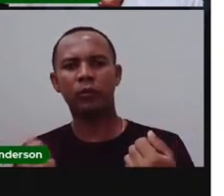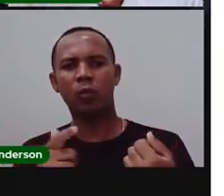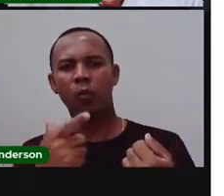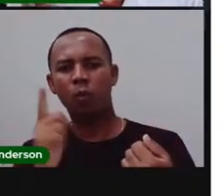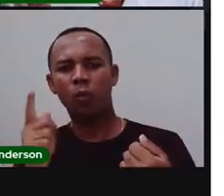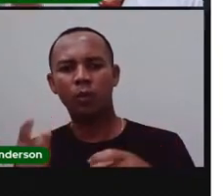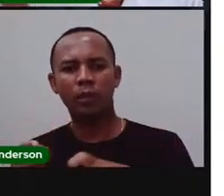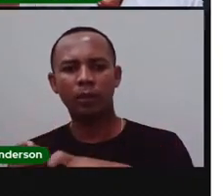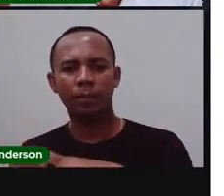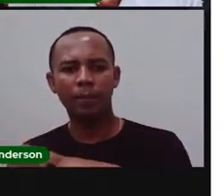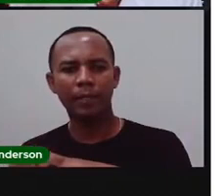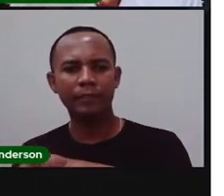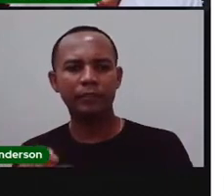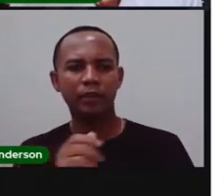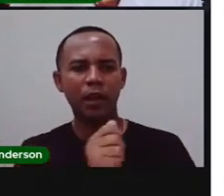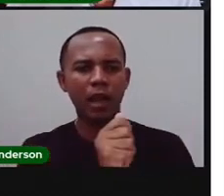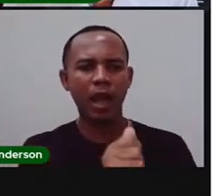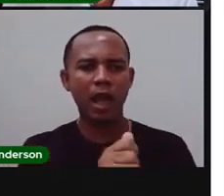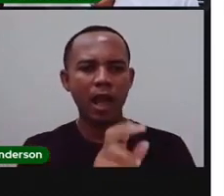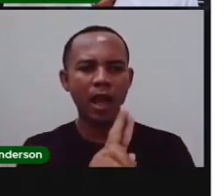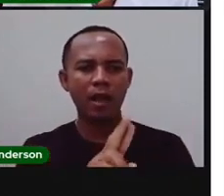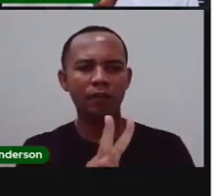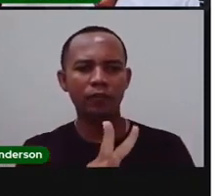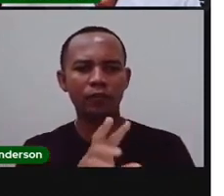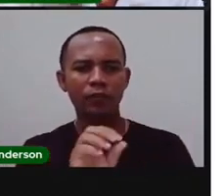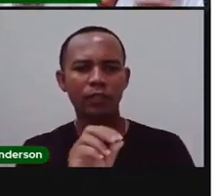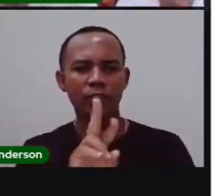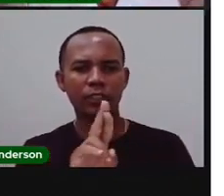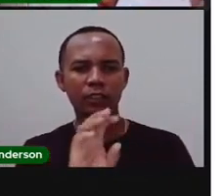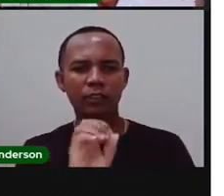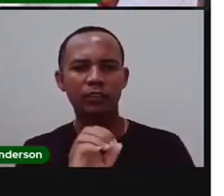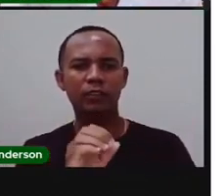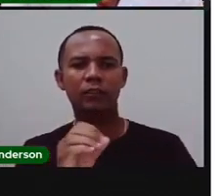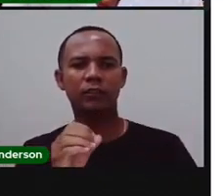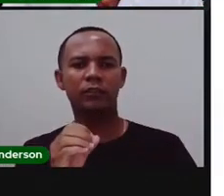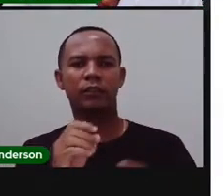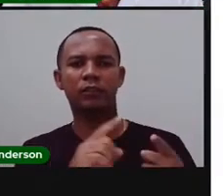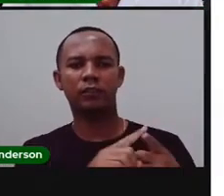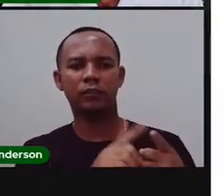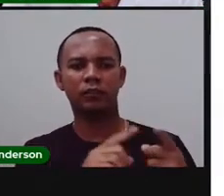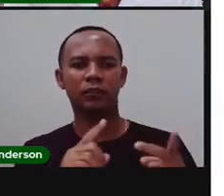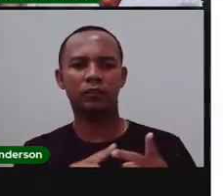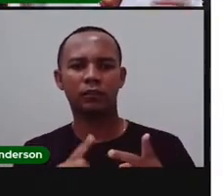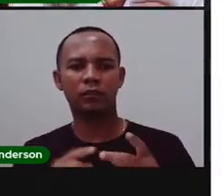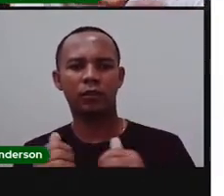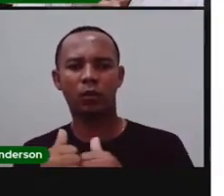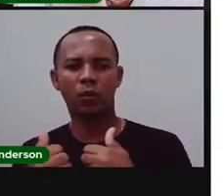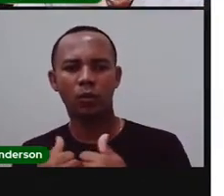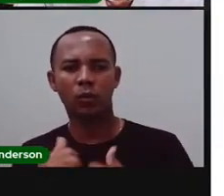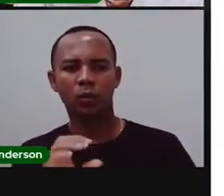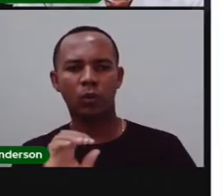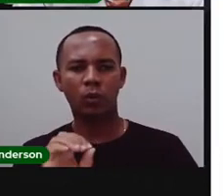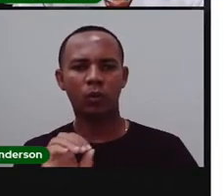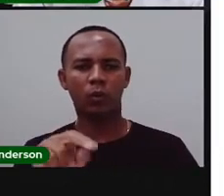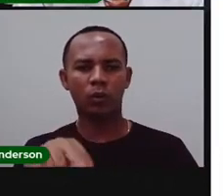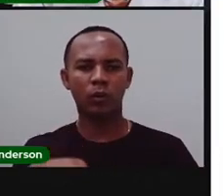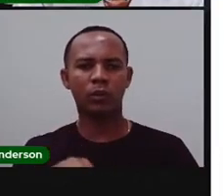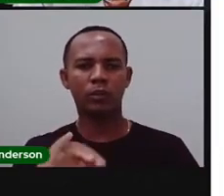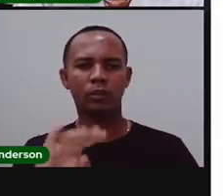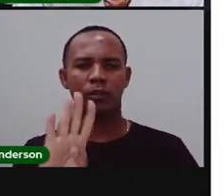médico. Então, essas sílabas que a Pró demora mais tempo para falar são as sílabas